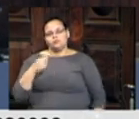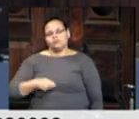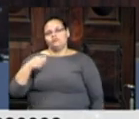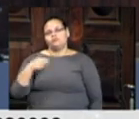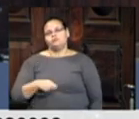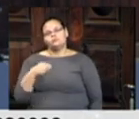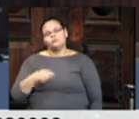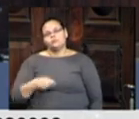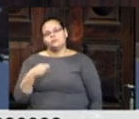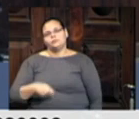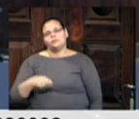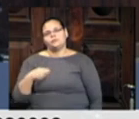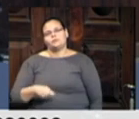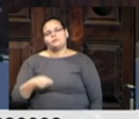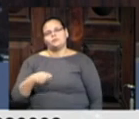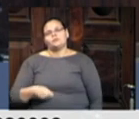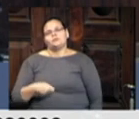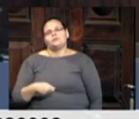ditatorial.